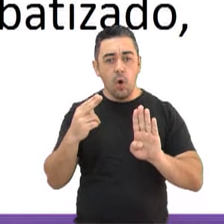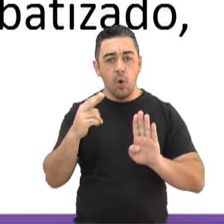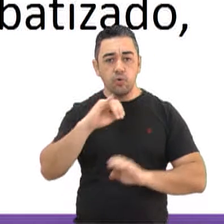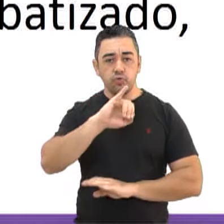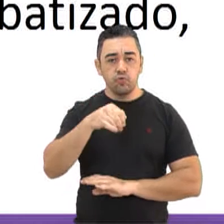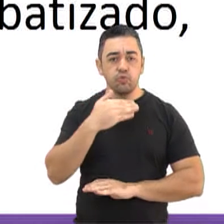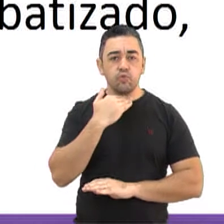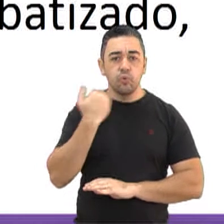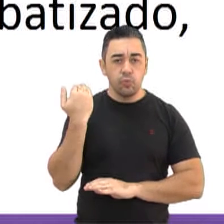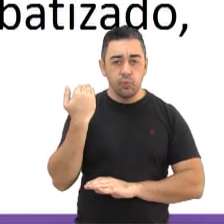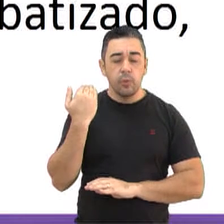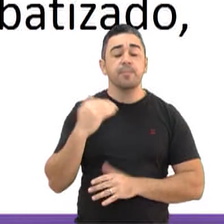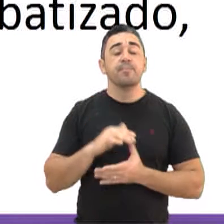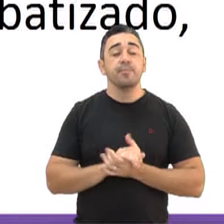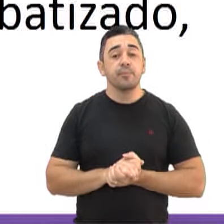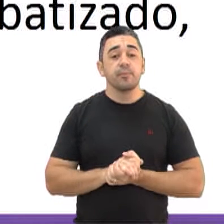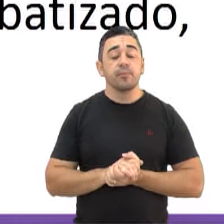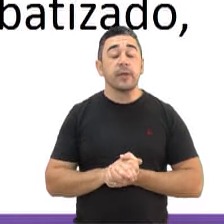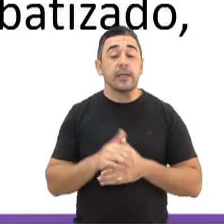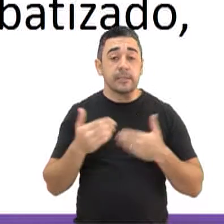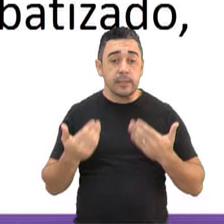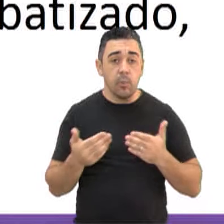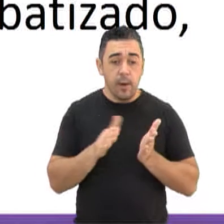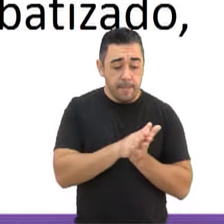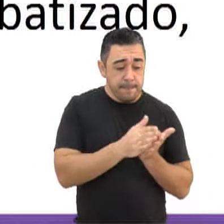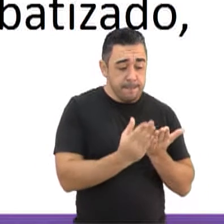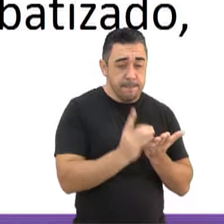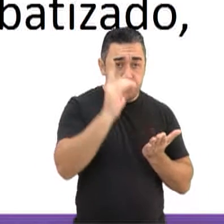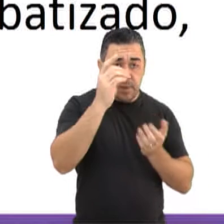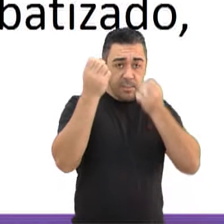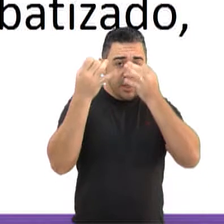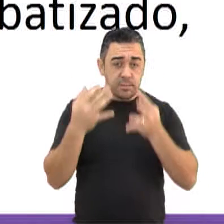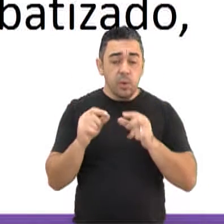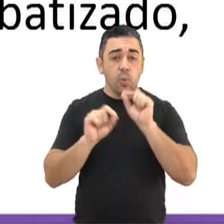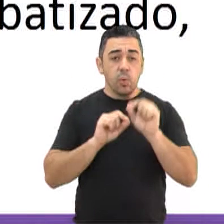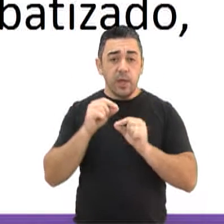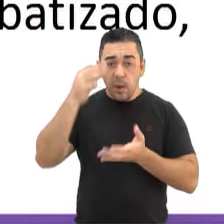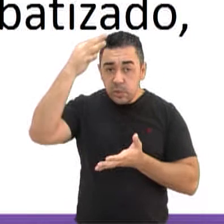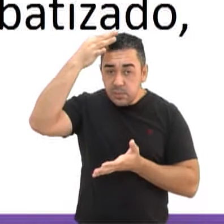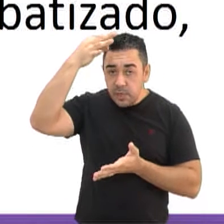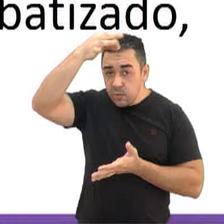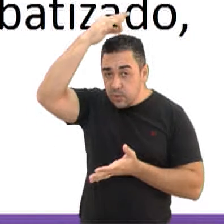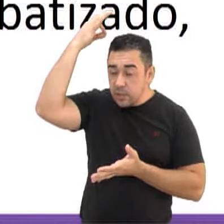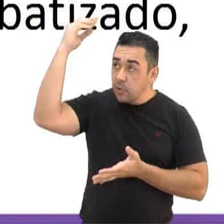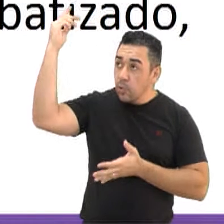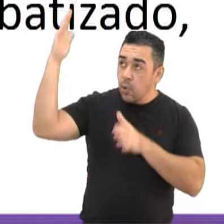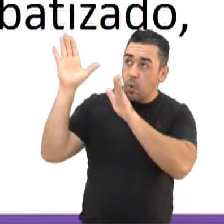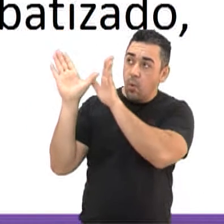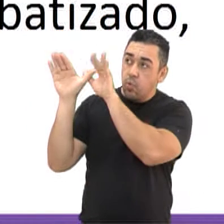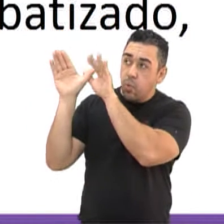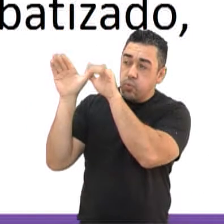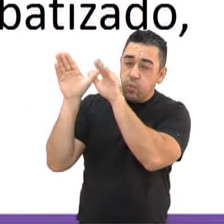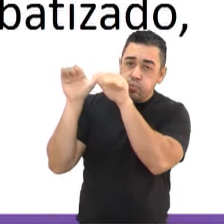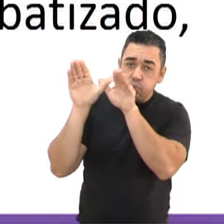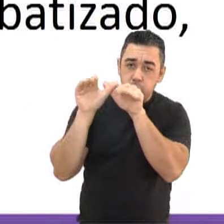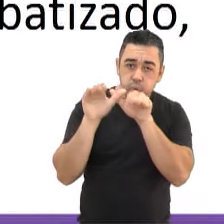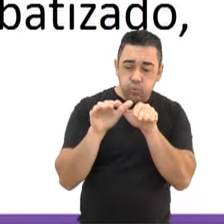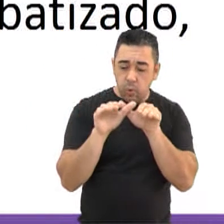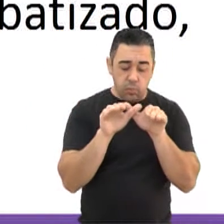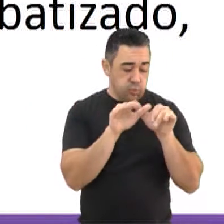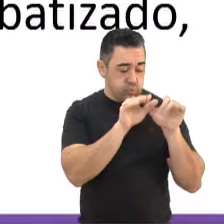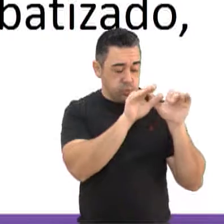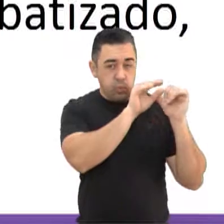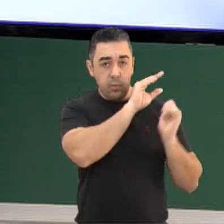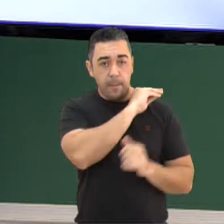Então, segundo a Bíblia, o Espírito Santo desceu sobre Jesus enquanto ele estava sendo batizado na forma de uma pomba.